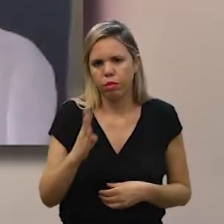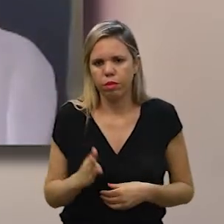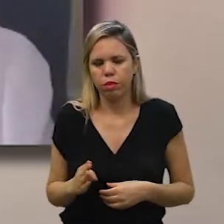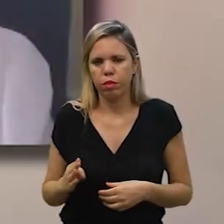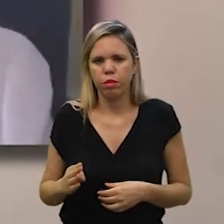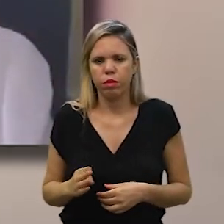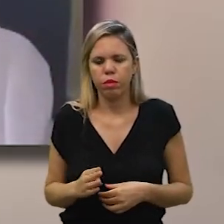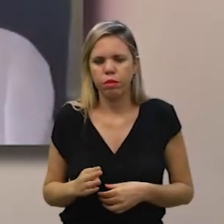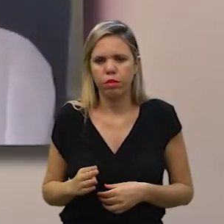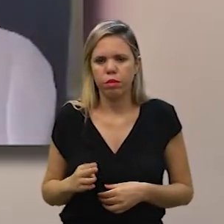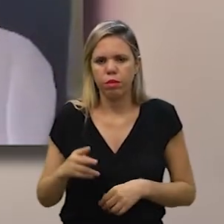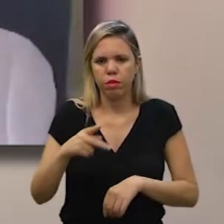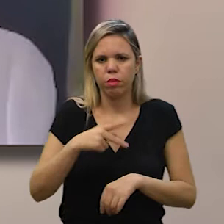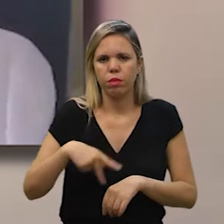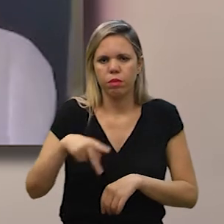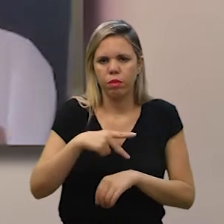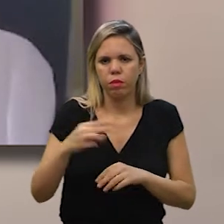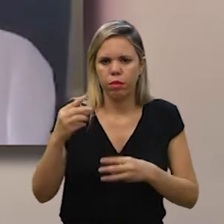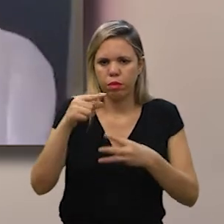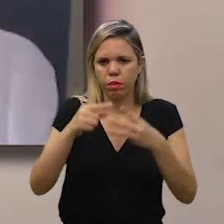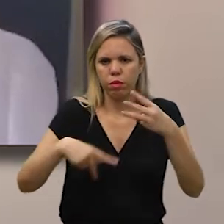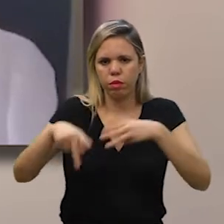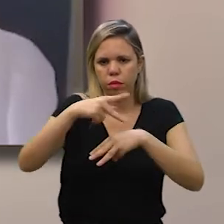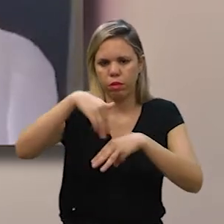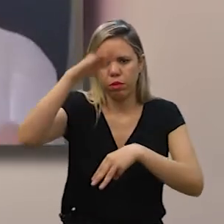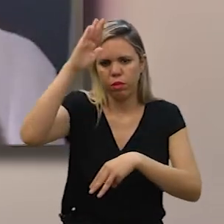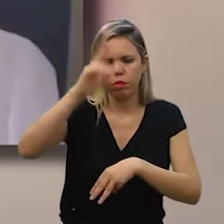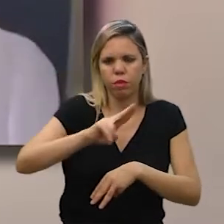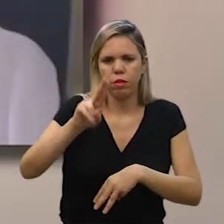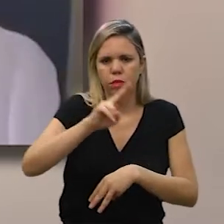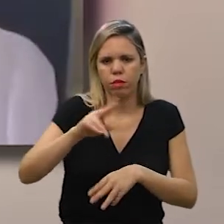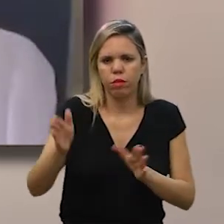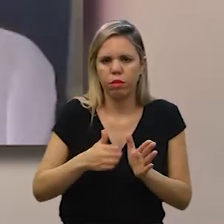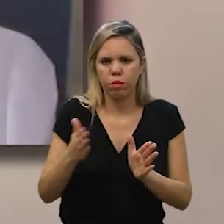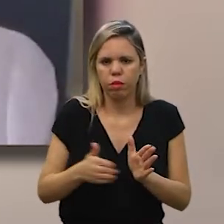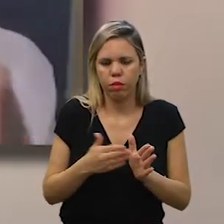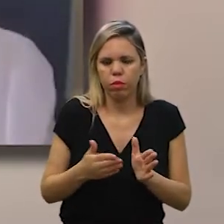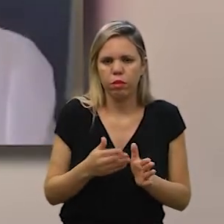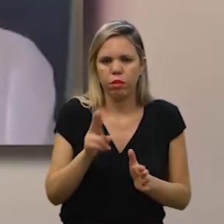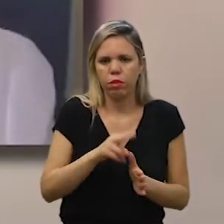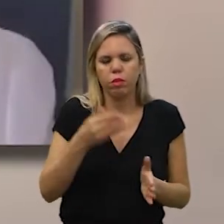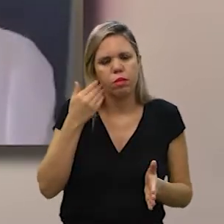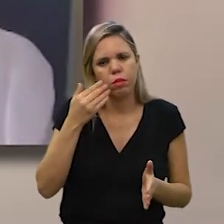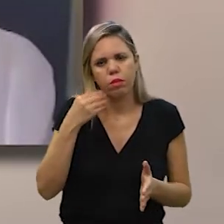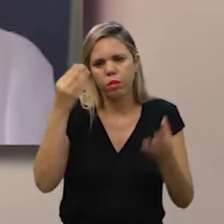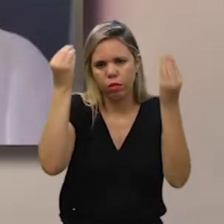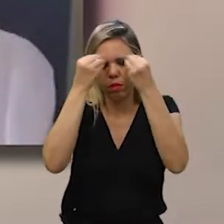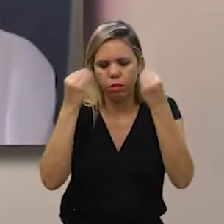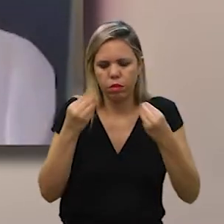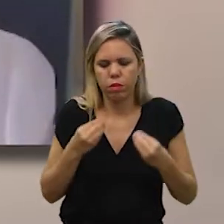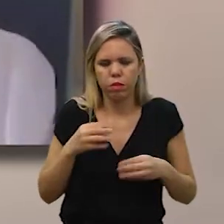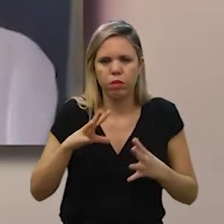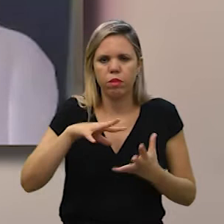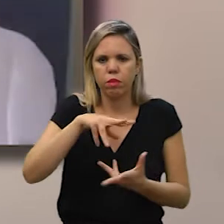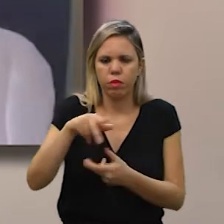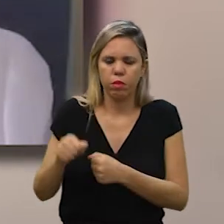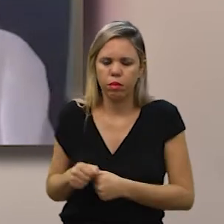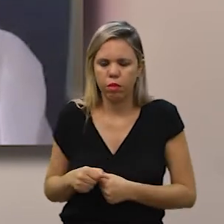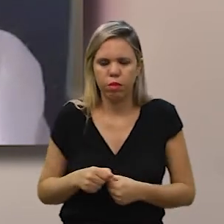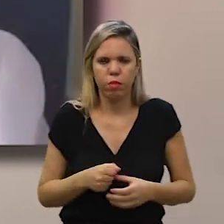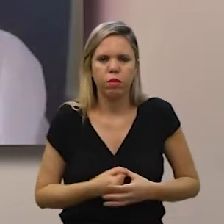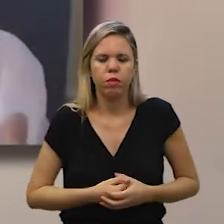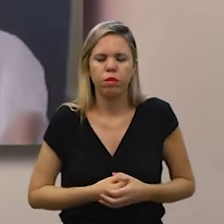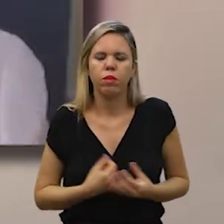Brasil está entre os 3 países que mais produzem e consomem cosméticos do mundo.